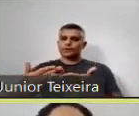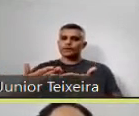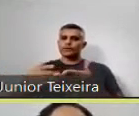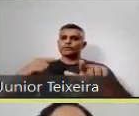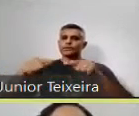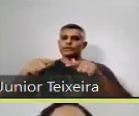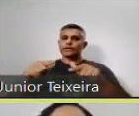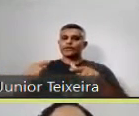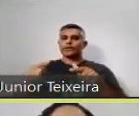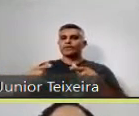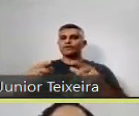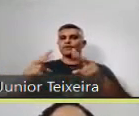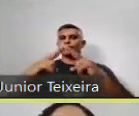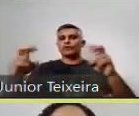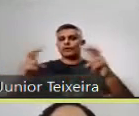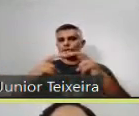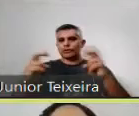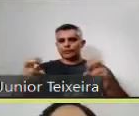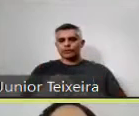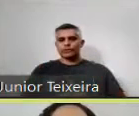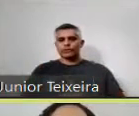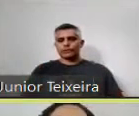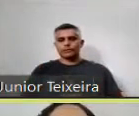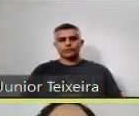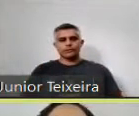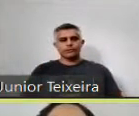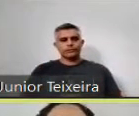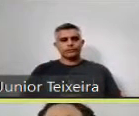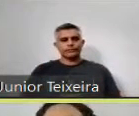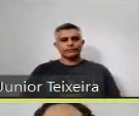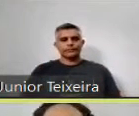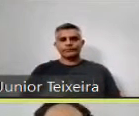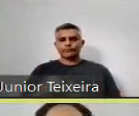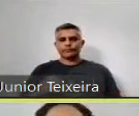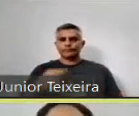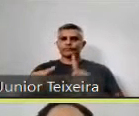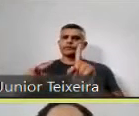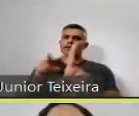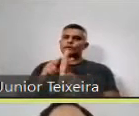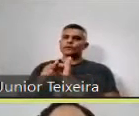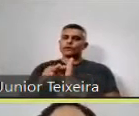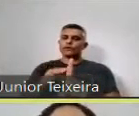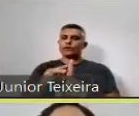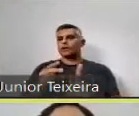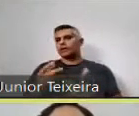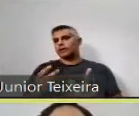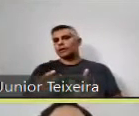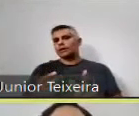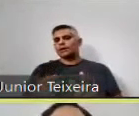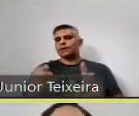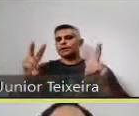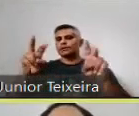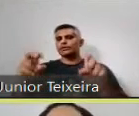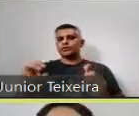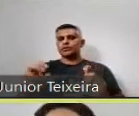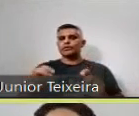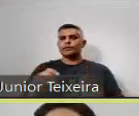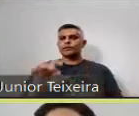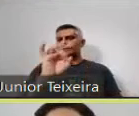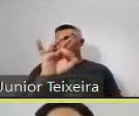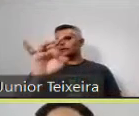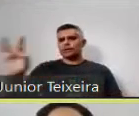Então, o meu olhar foi sobre esses casos singulares como uma possibilidade de construção de